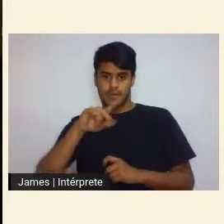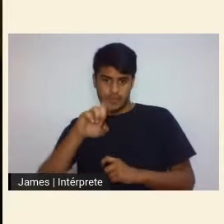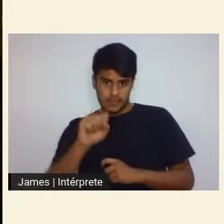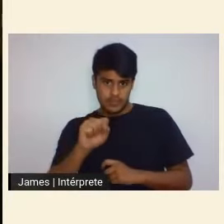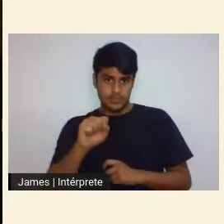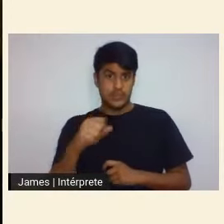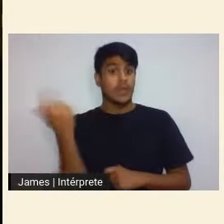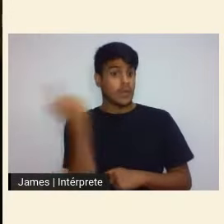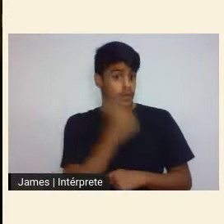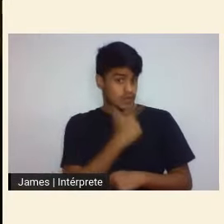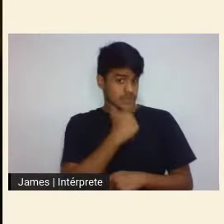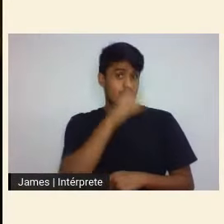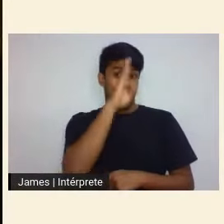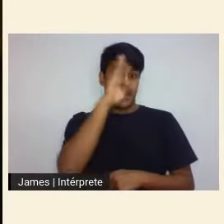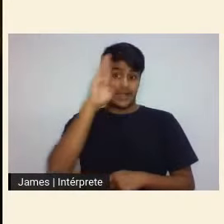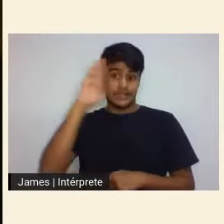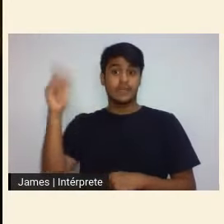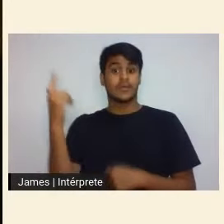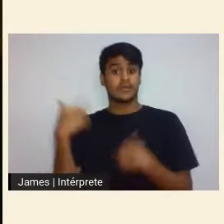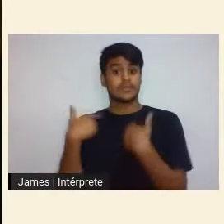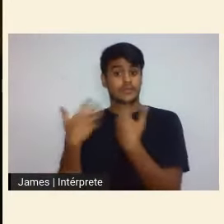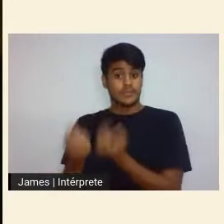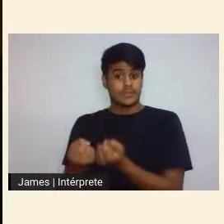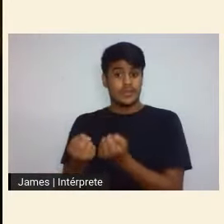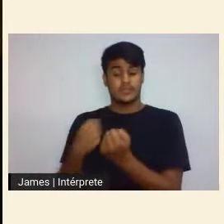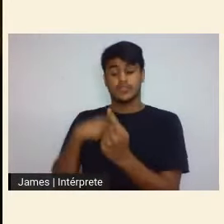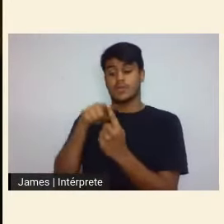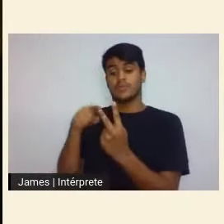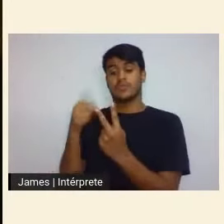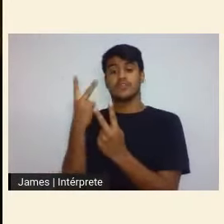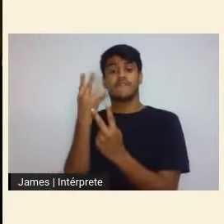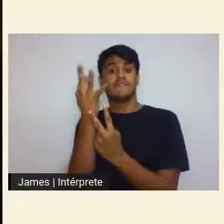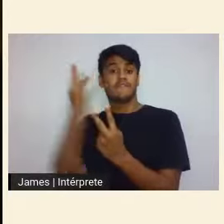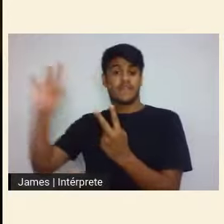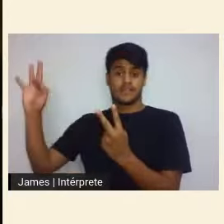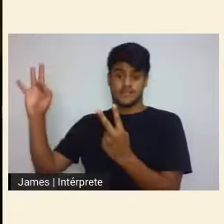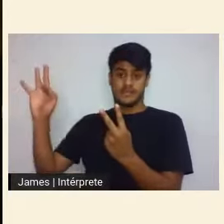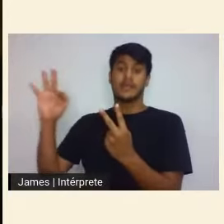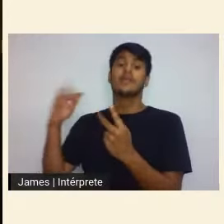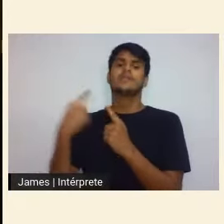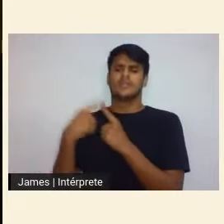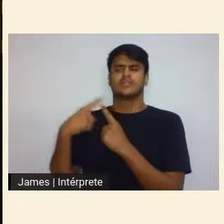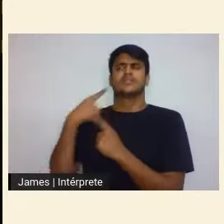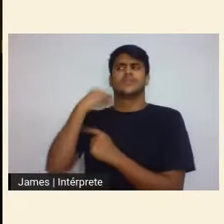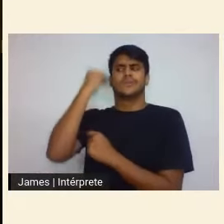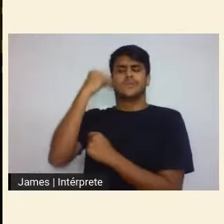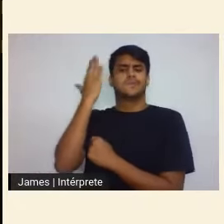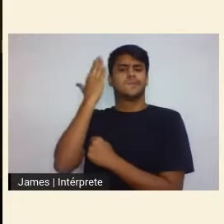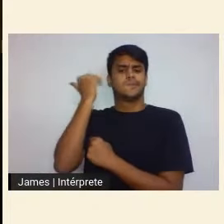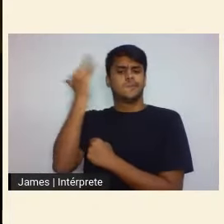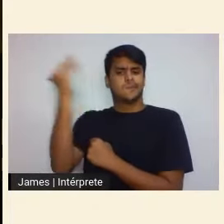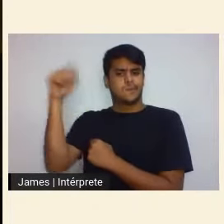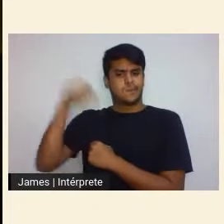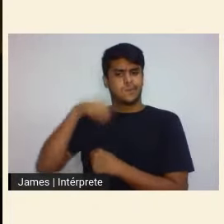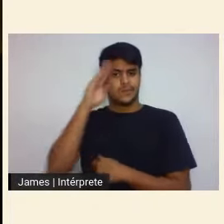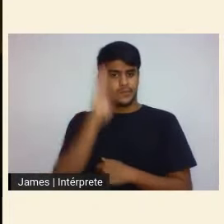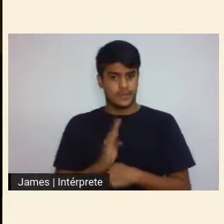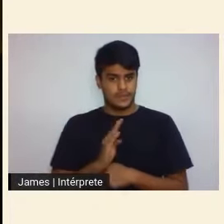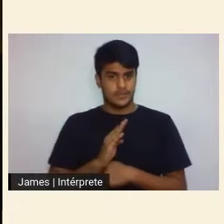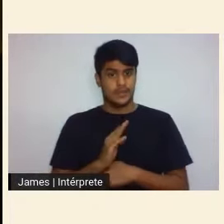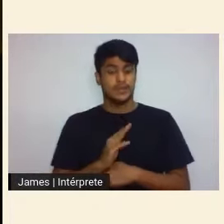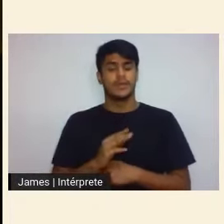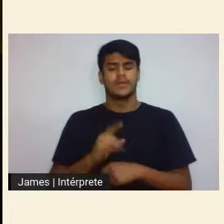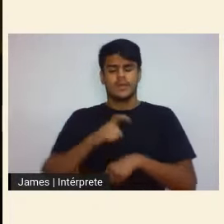na obra de dois franceses com sólidas carreiras intelectuais no Brasil. O momento a que eu me refiro